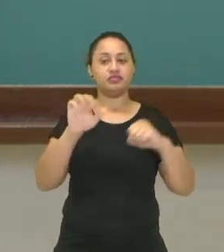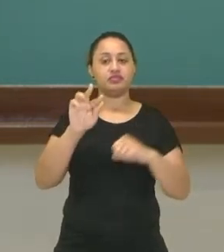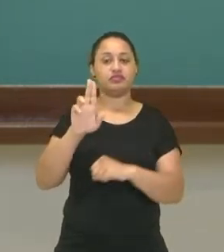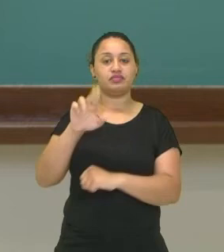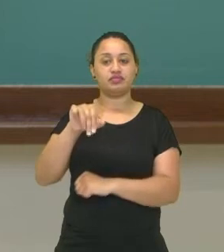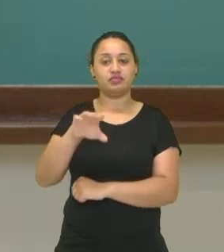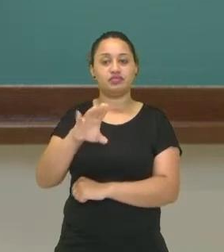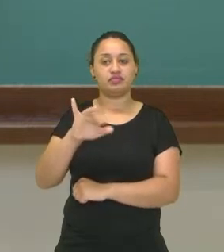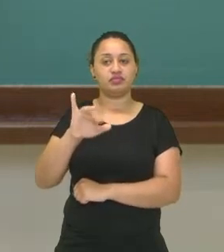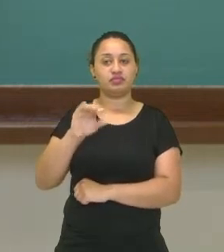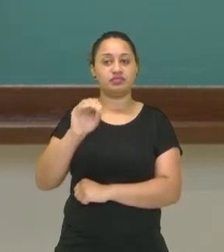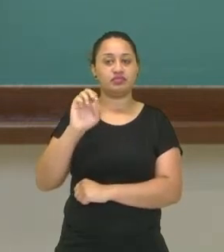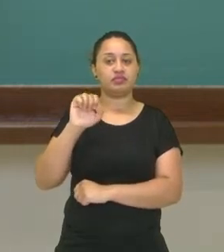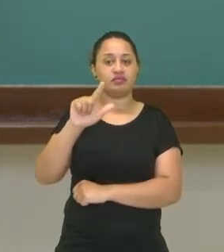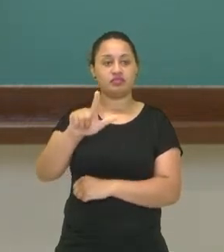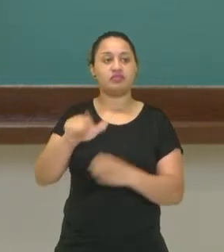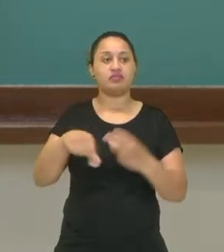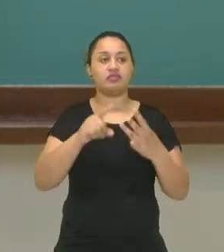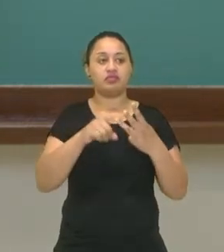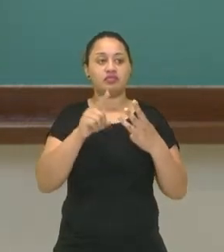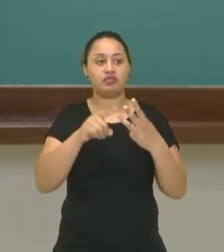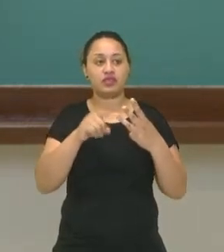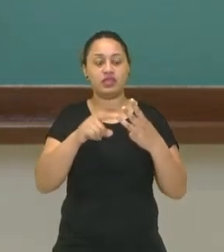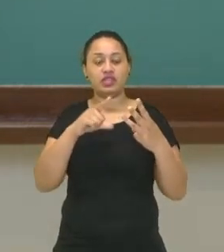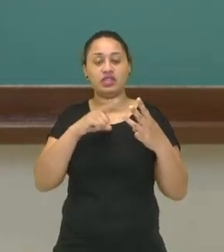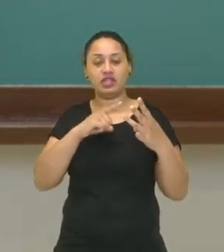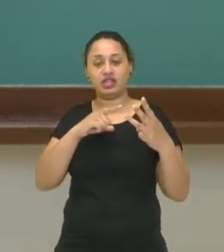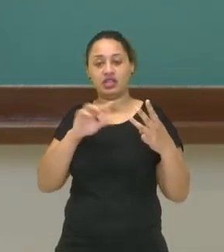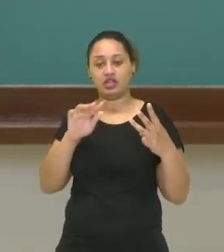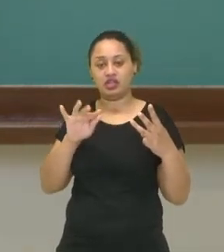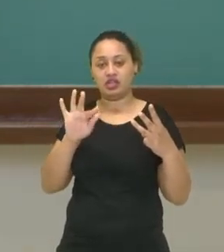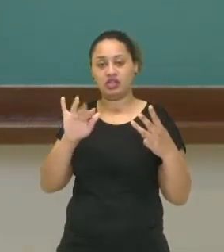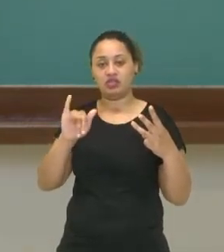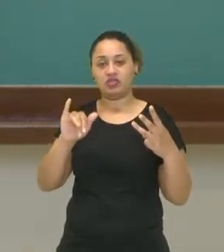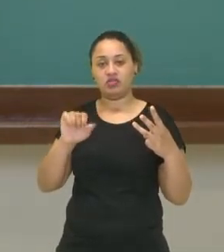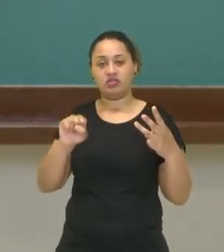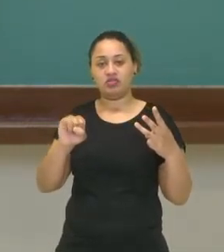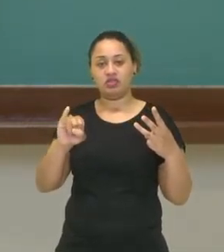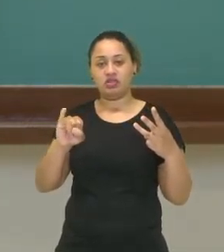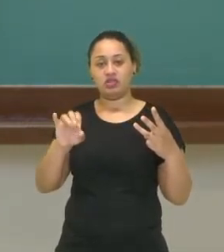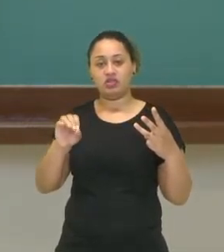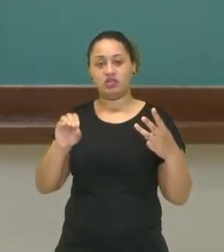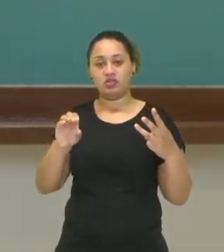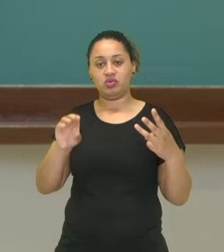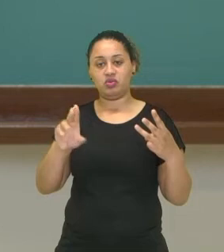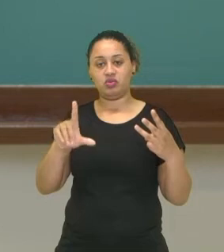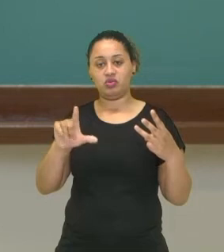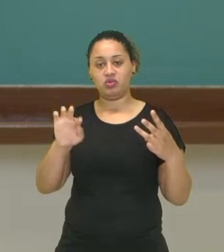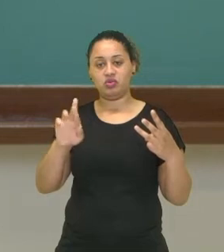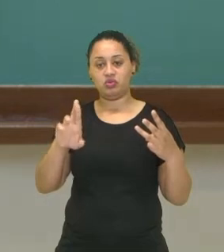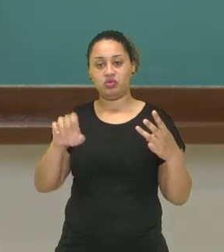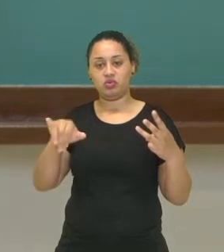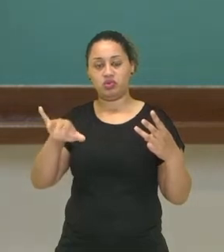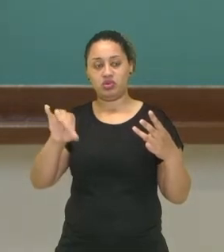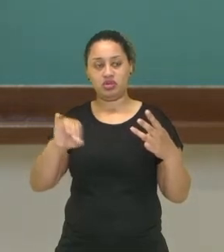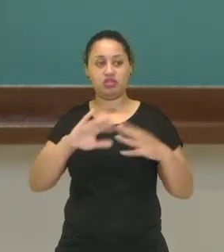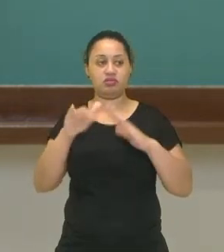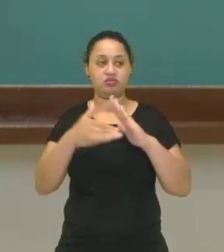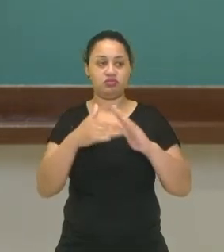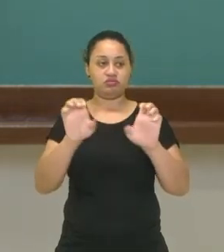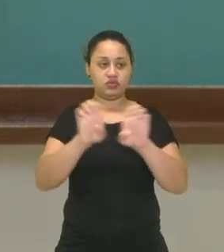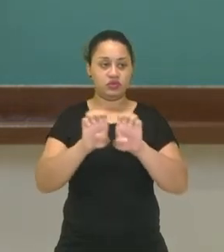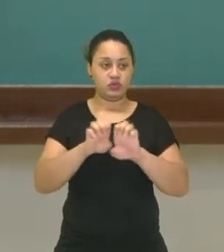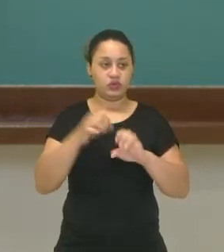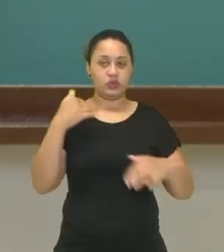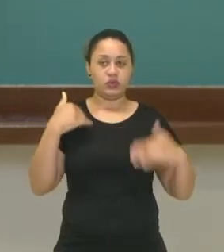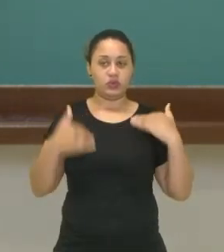funcional, o fisiculturismo, que desenvolve ali toda a estrutura física ali do